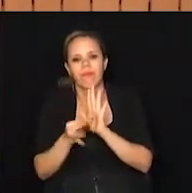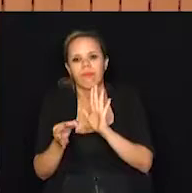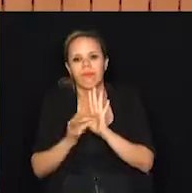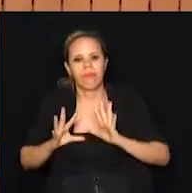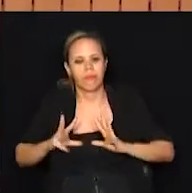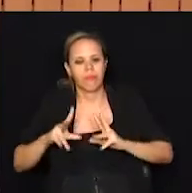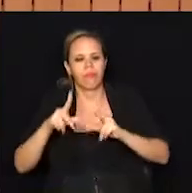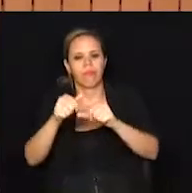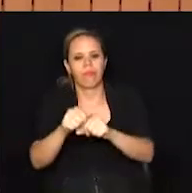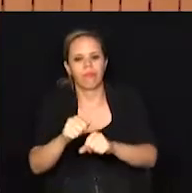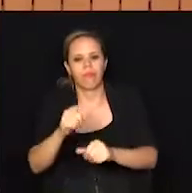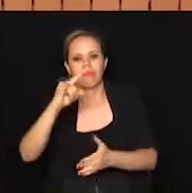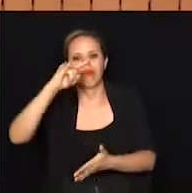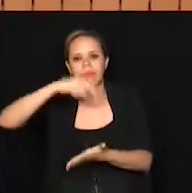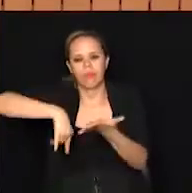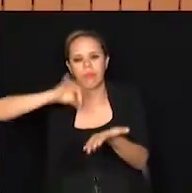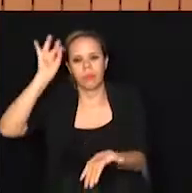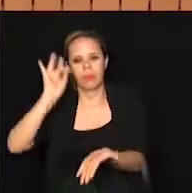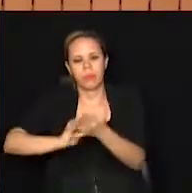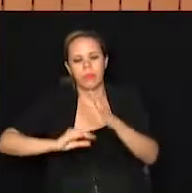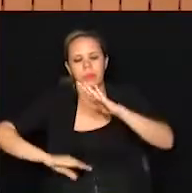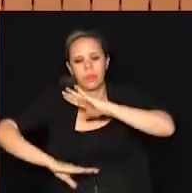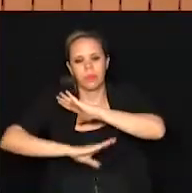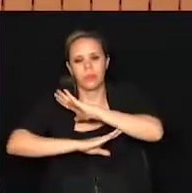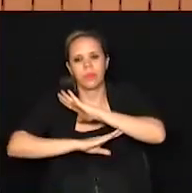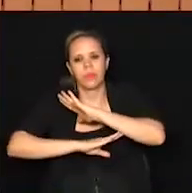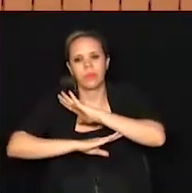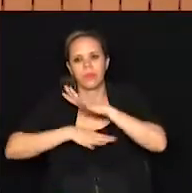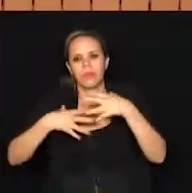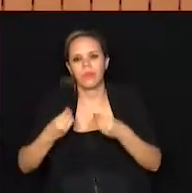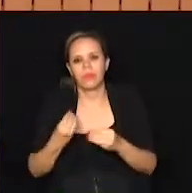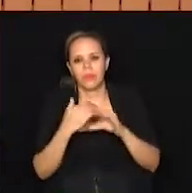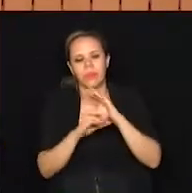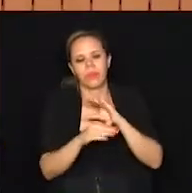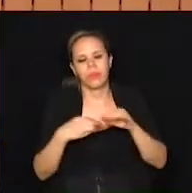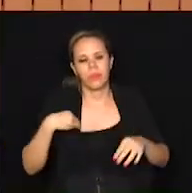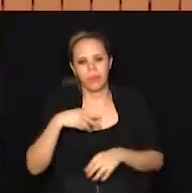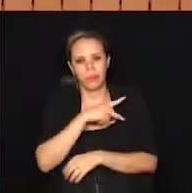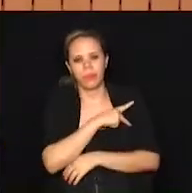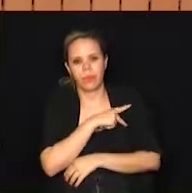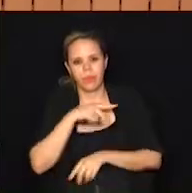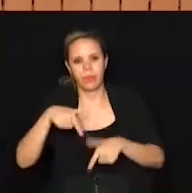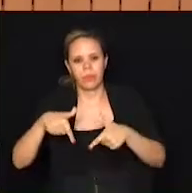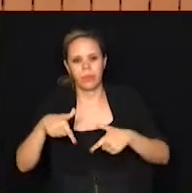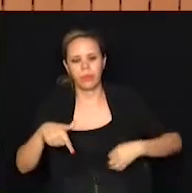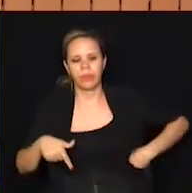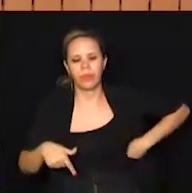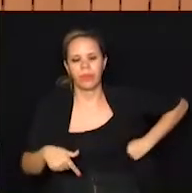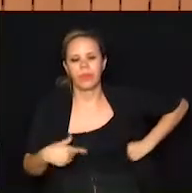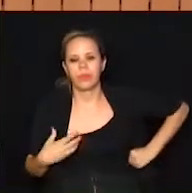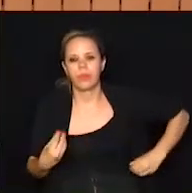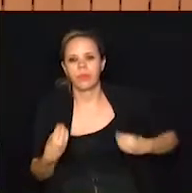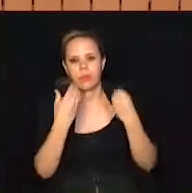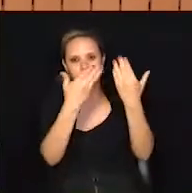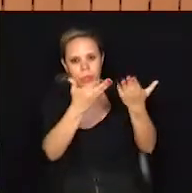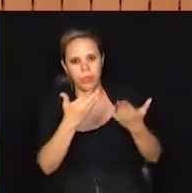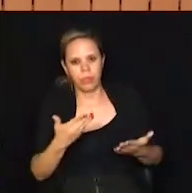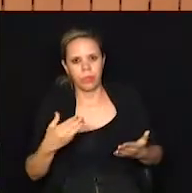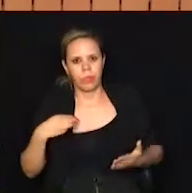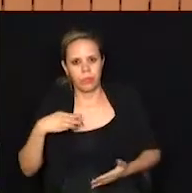E aí causa até um prejuízo aqui para Libras, tudo, porque realmente não está sendo possível